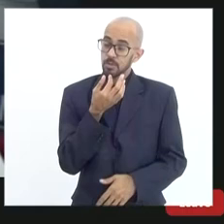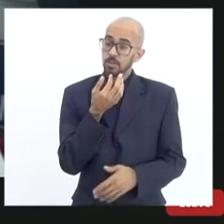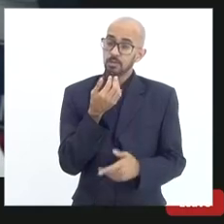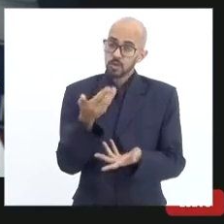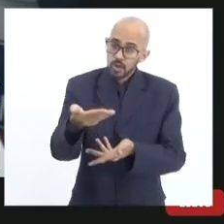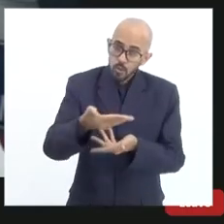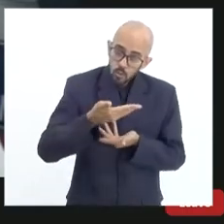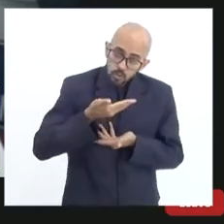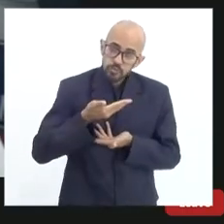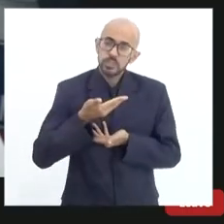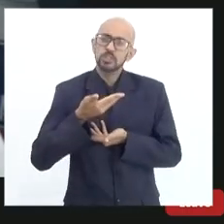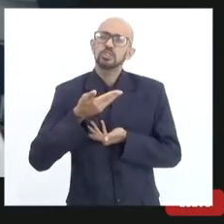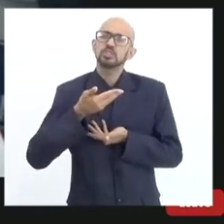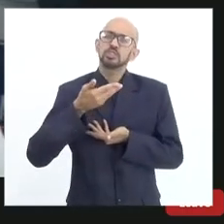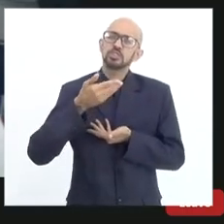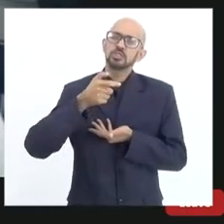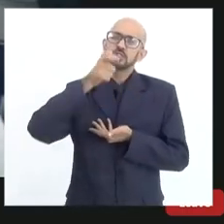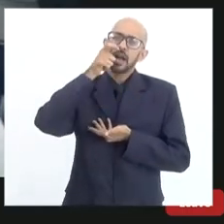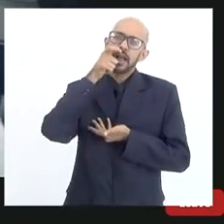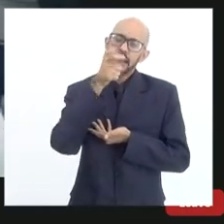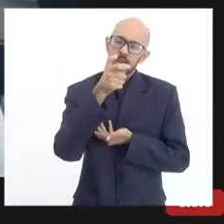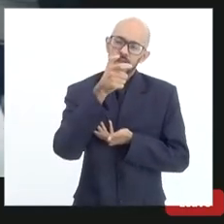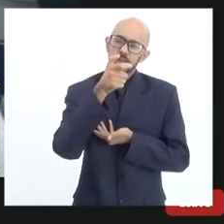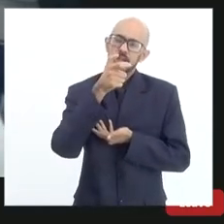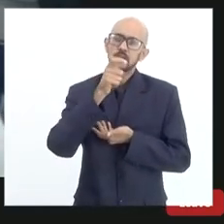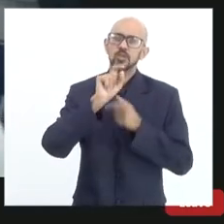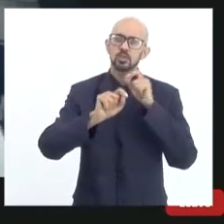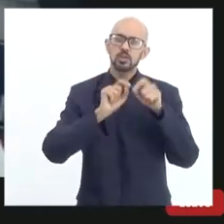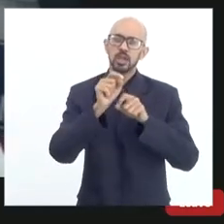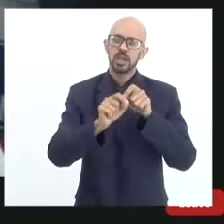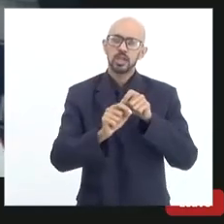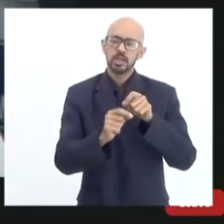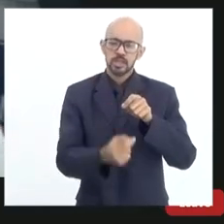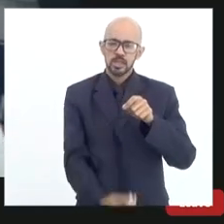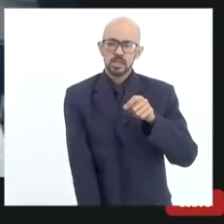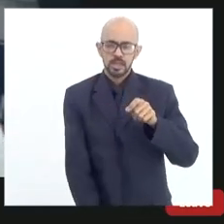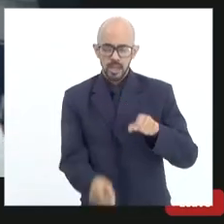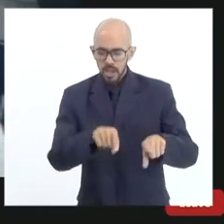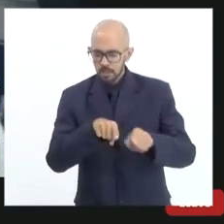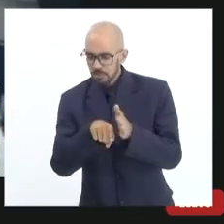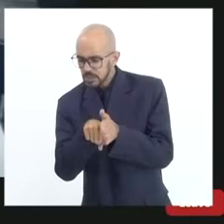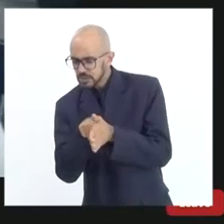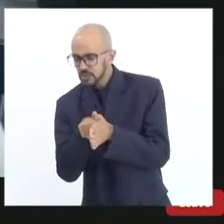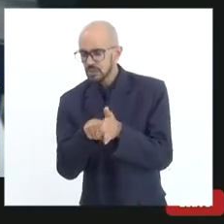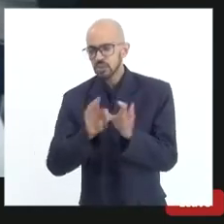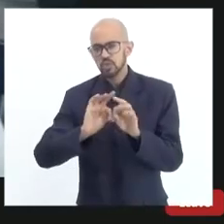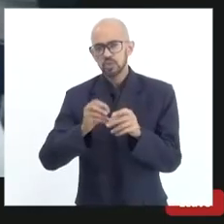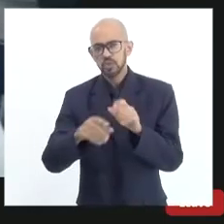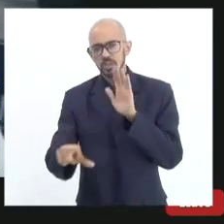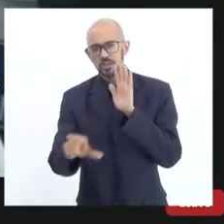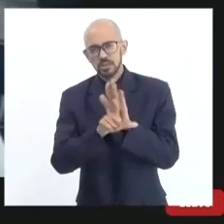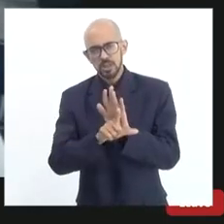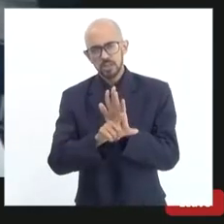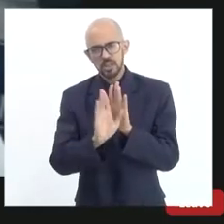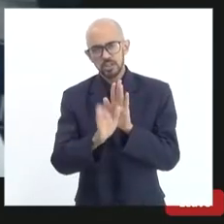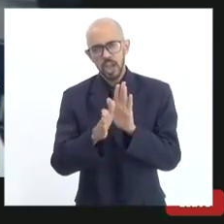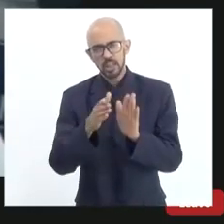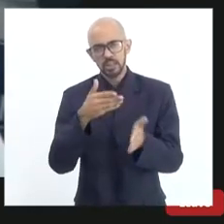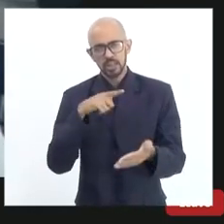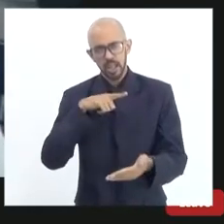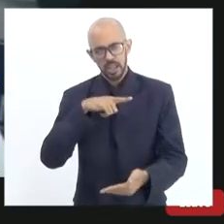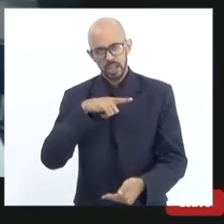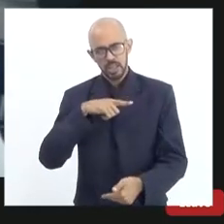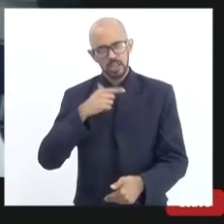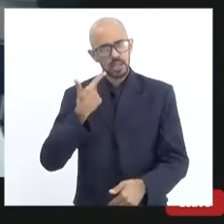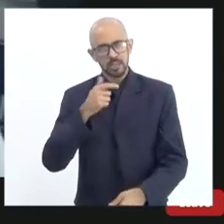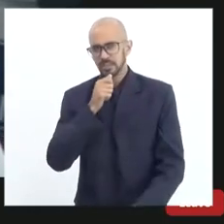o alerta de que o levantamento dessas leis que já existem e que hoje não são cumpridas é fundamental e